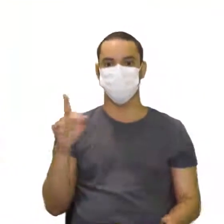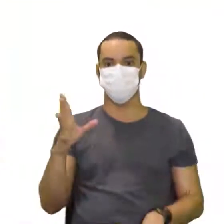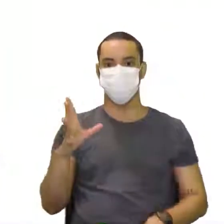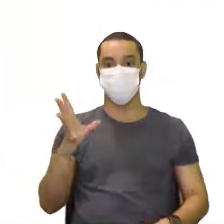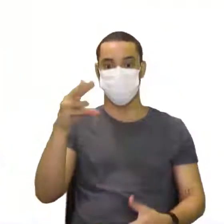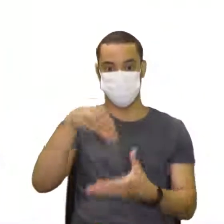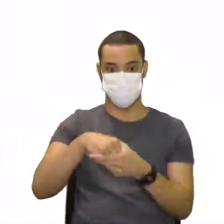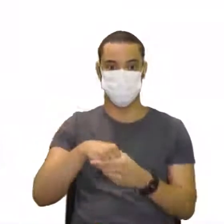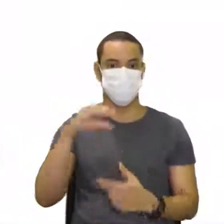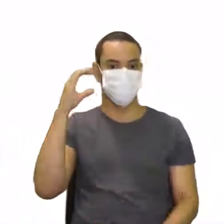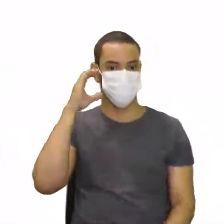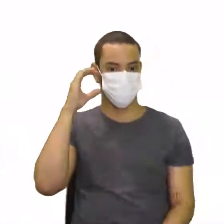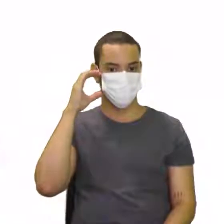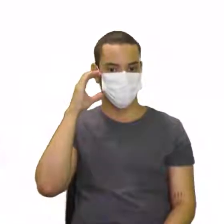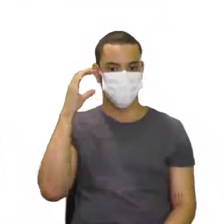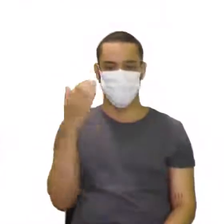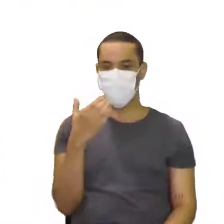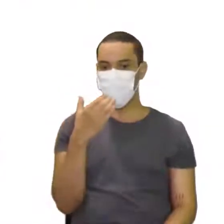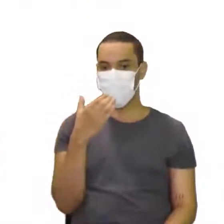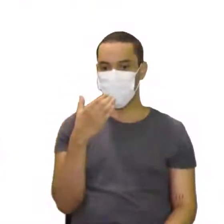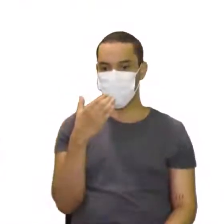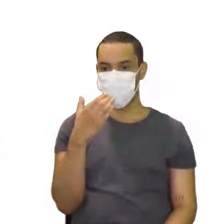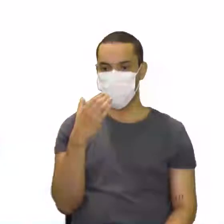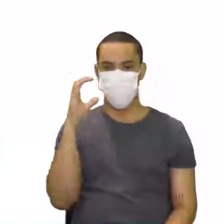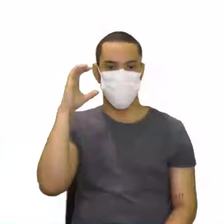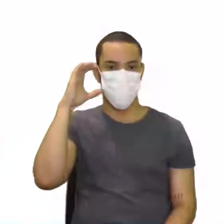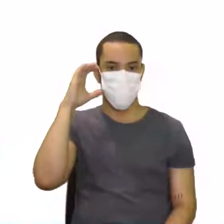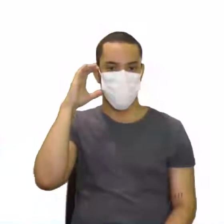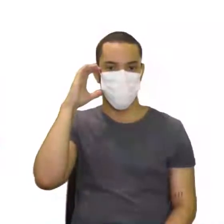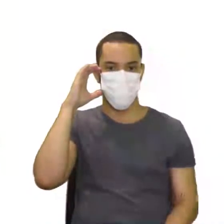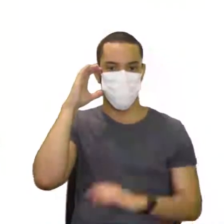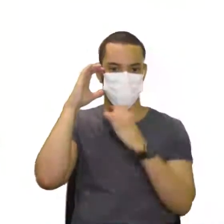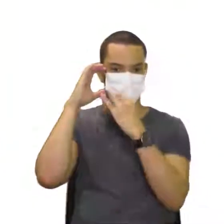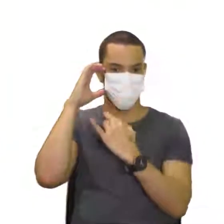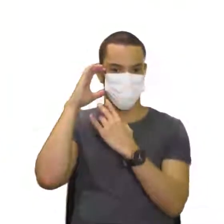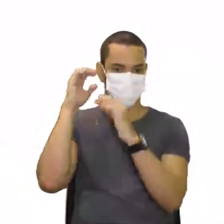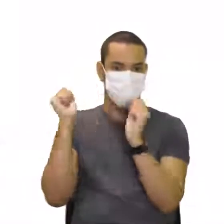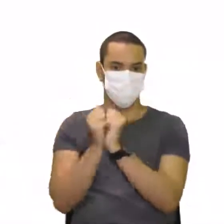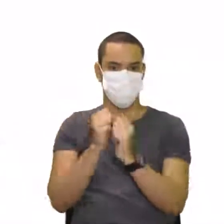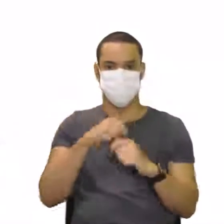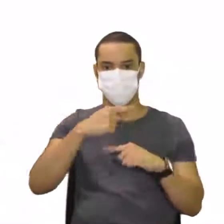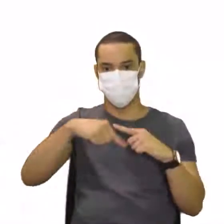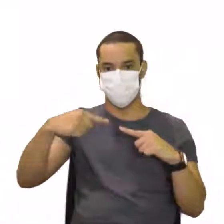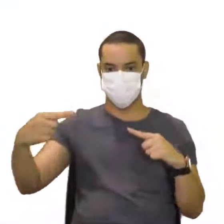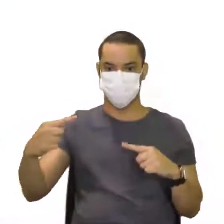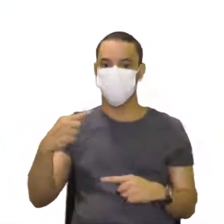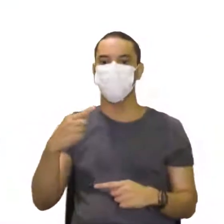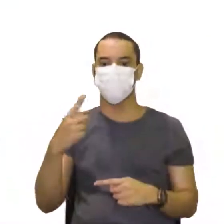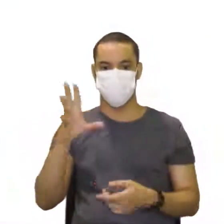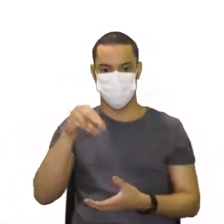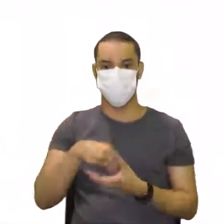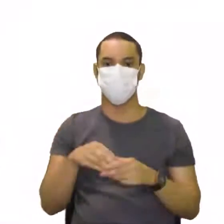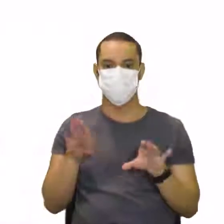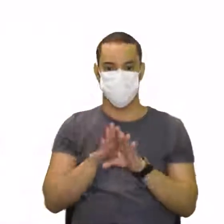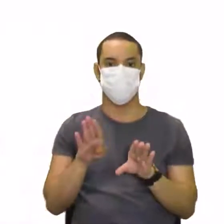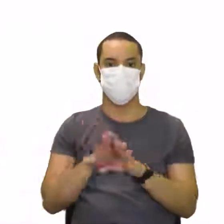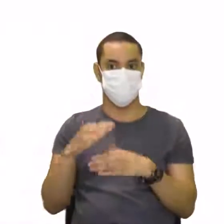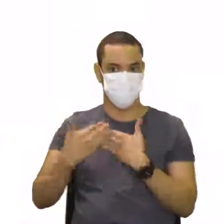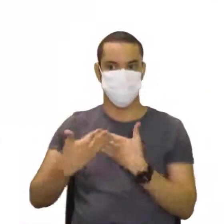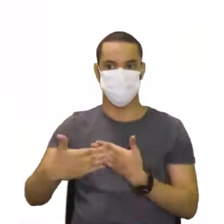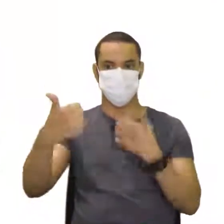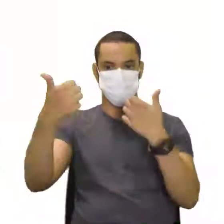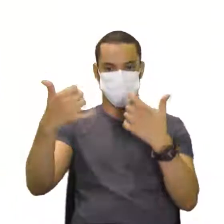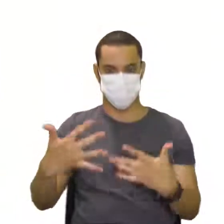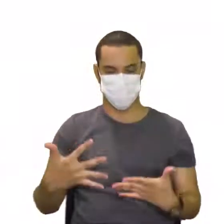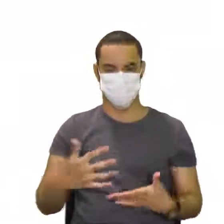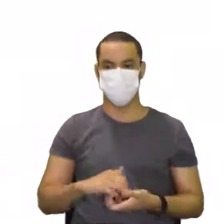celulares, funciona com a vibração de uma membrana ligada a uma bobina condutora, ok? Vamos falar de celular também daqui a